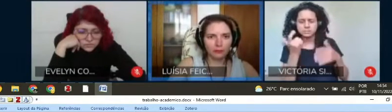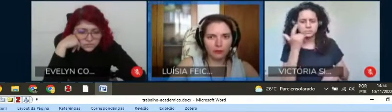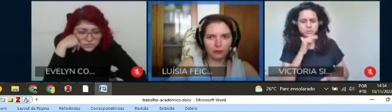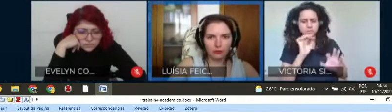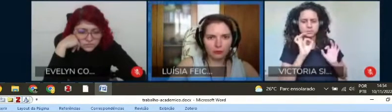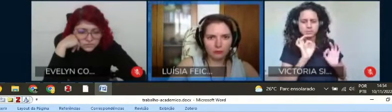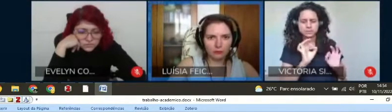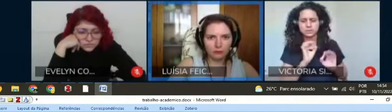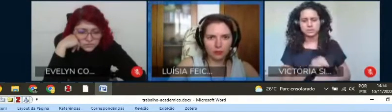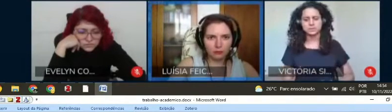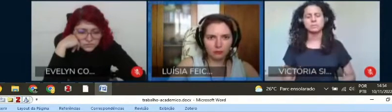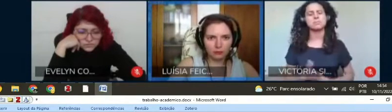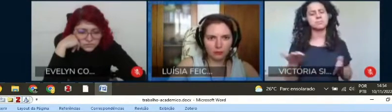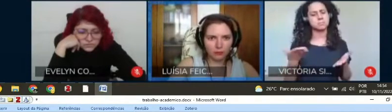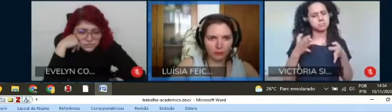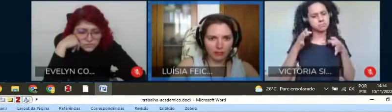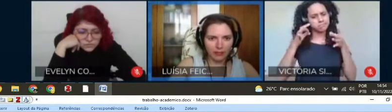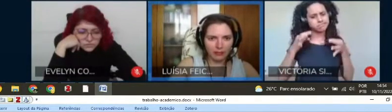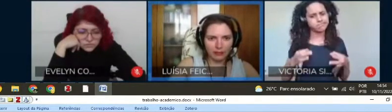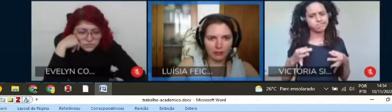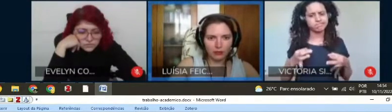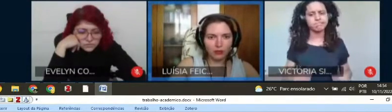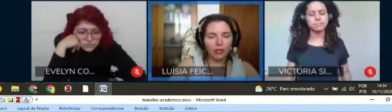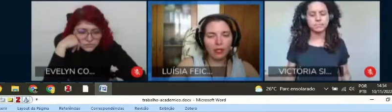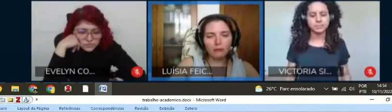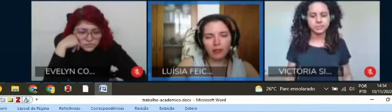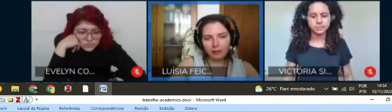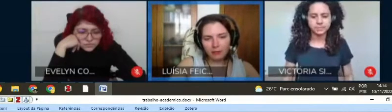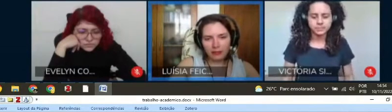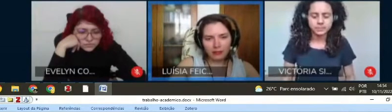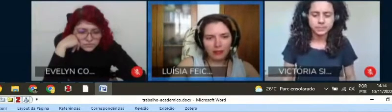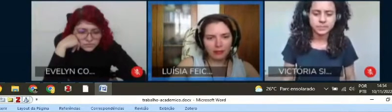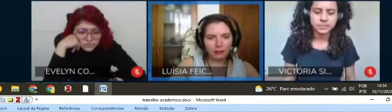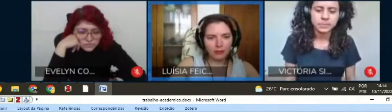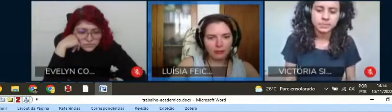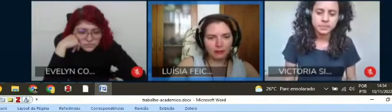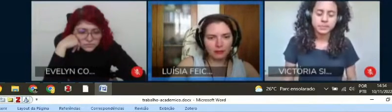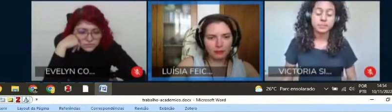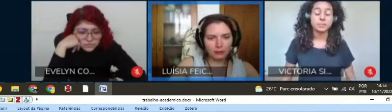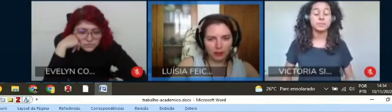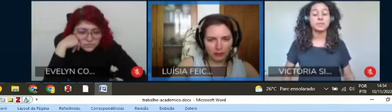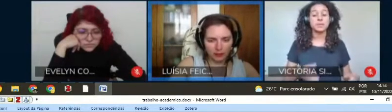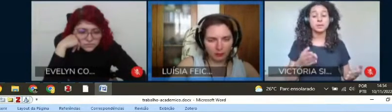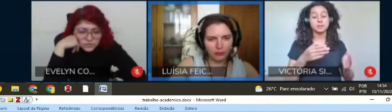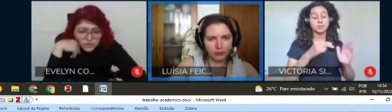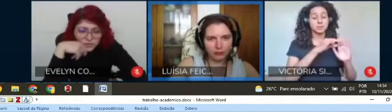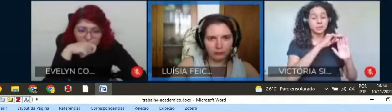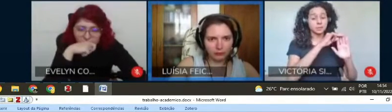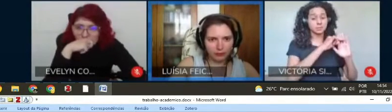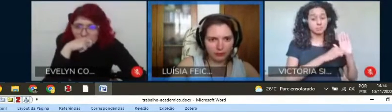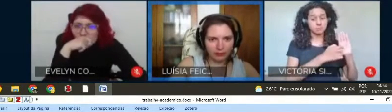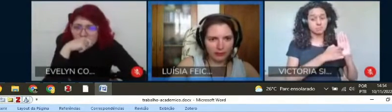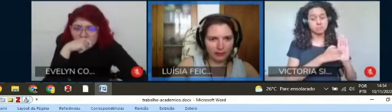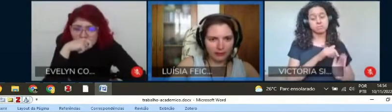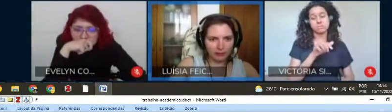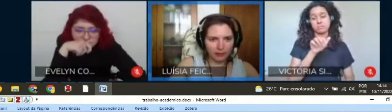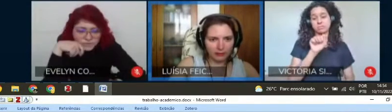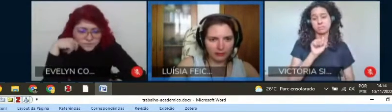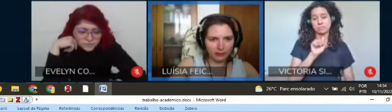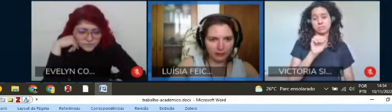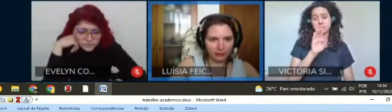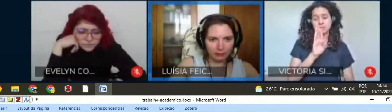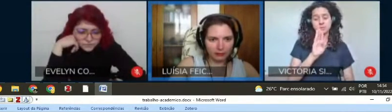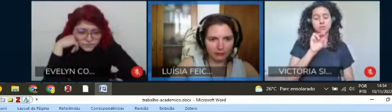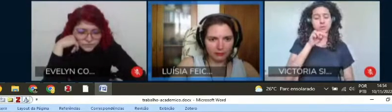Agora foi. Ficou, então, tá bem alinhadinho. Pela BNT, também seria... É possível vocês alinharem